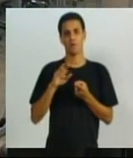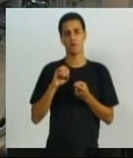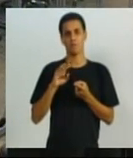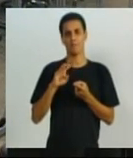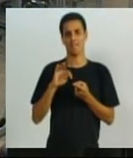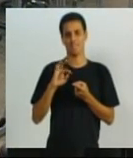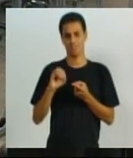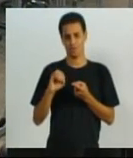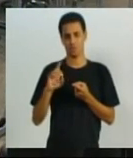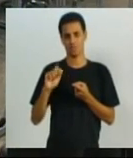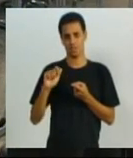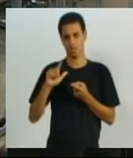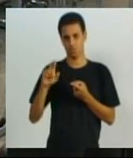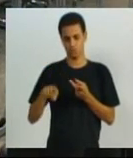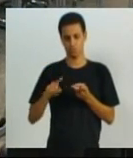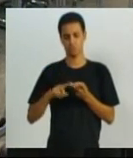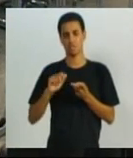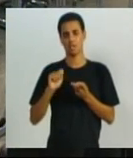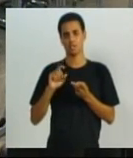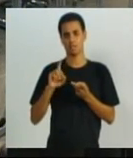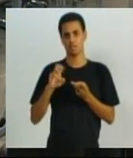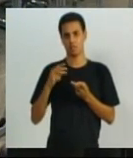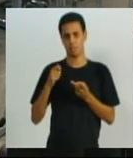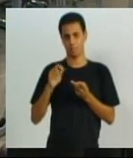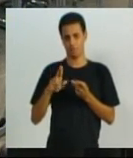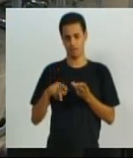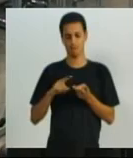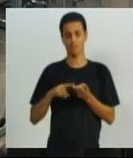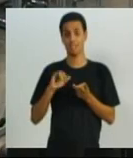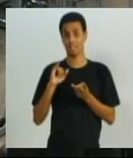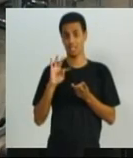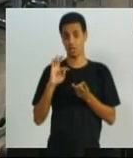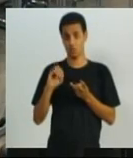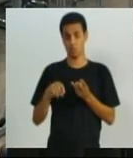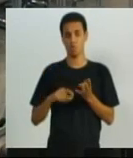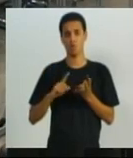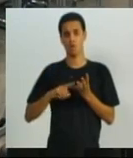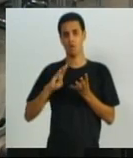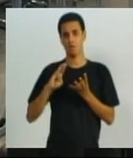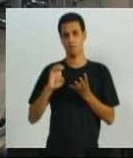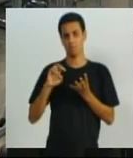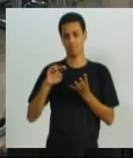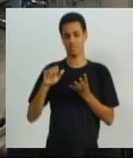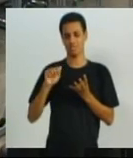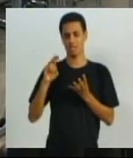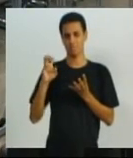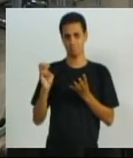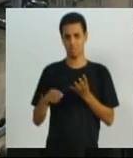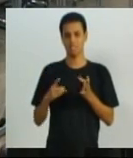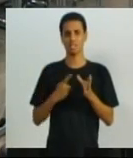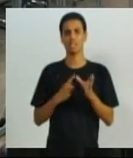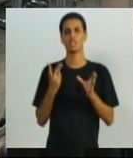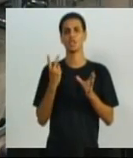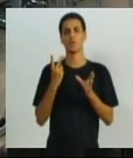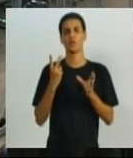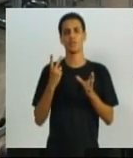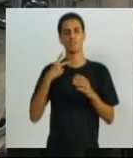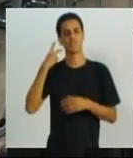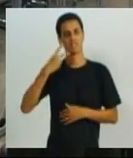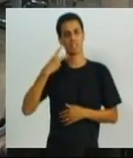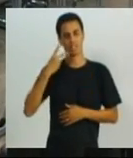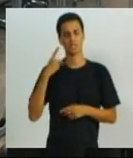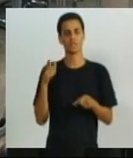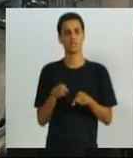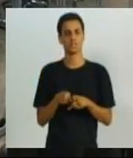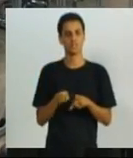Luz, o Ademar Nunes, o Ito, o Benjamin Coelho. Temos os dois vereadores aqui também